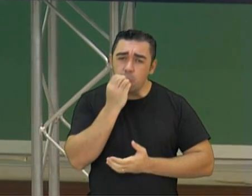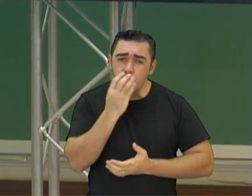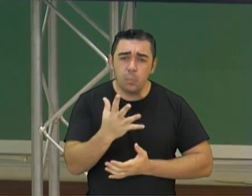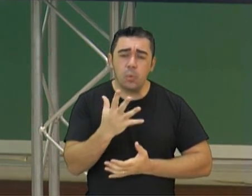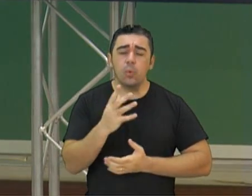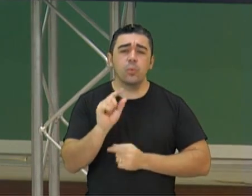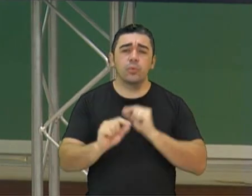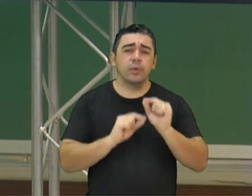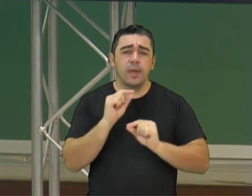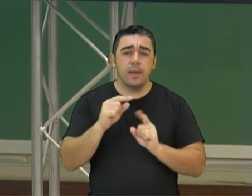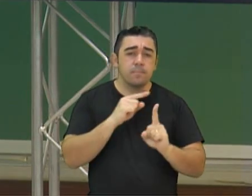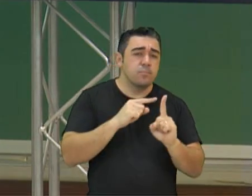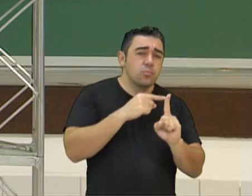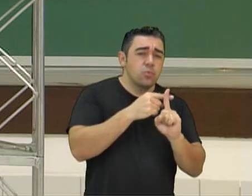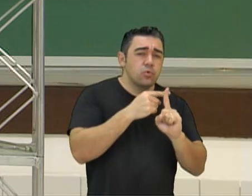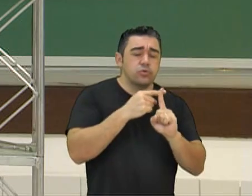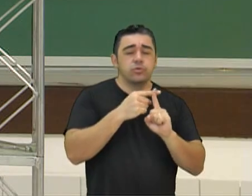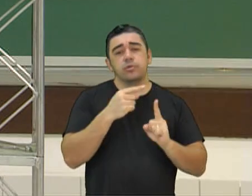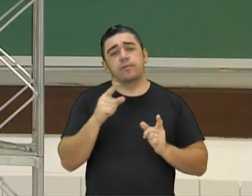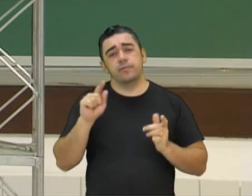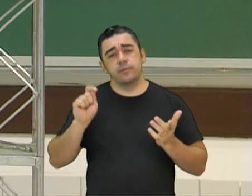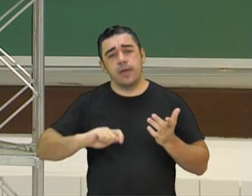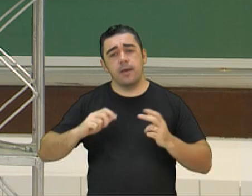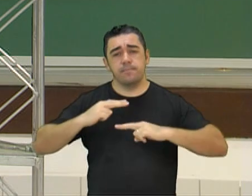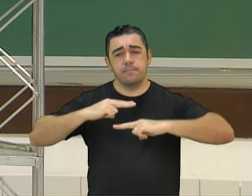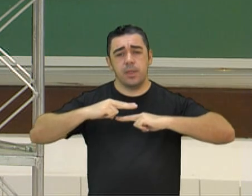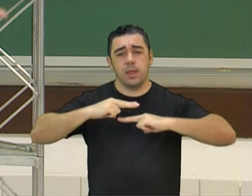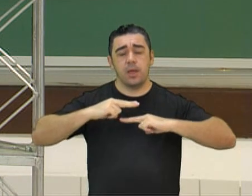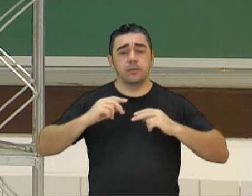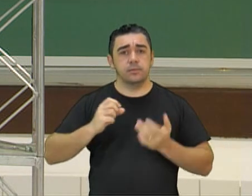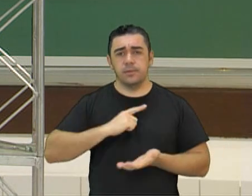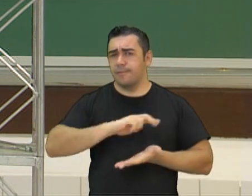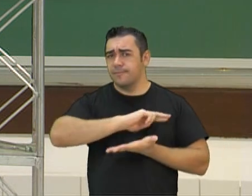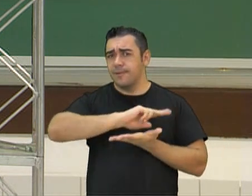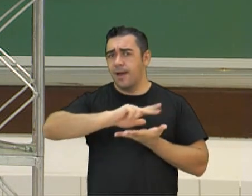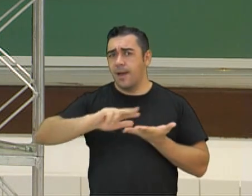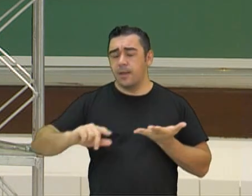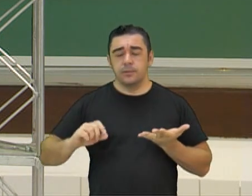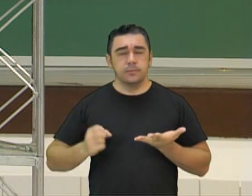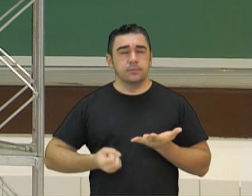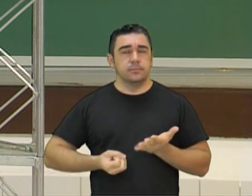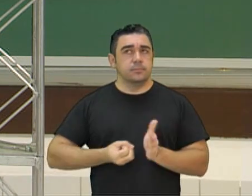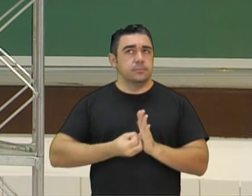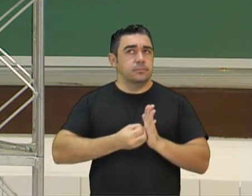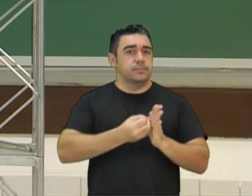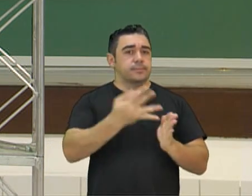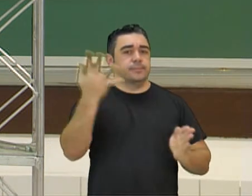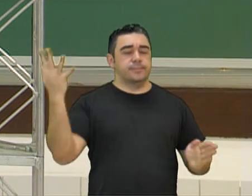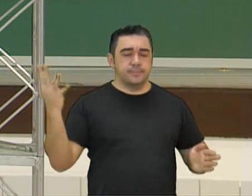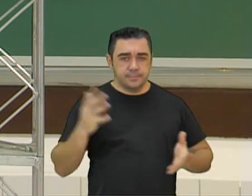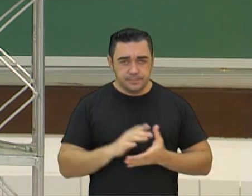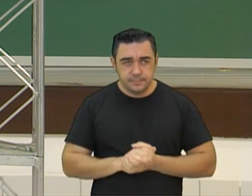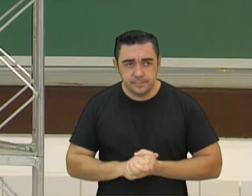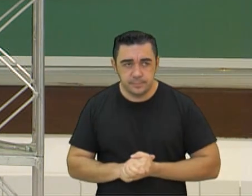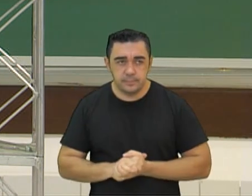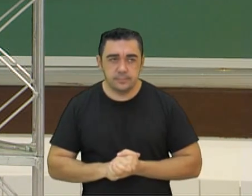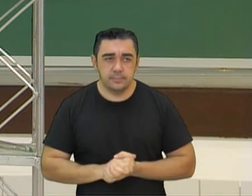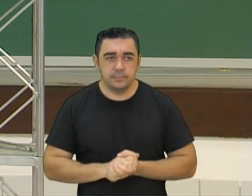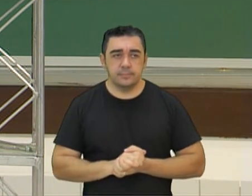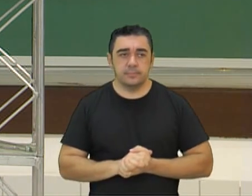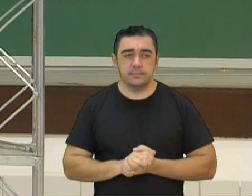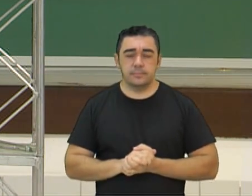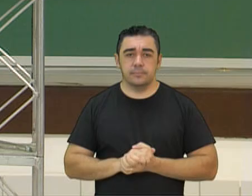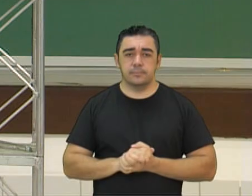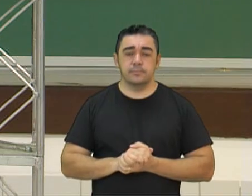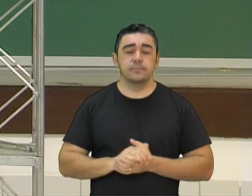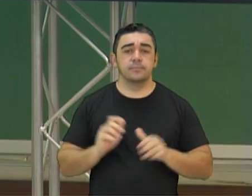assim, gente, alguns benefícios do Pilates, porque são N exercícios, tem muitos benefícios, tá? Então aqui